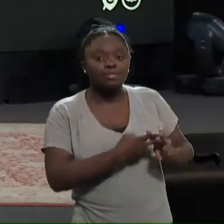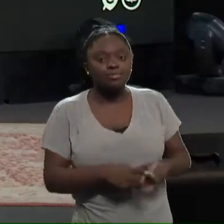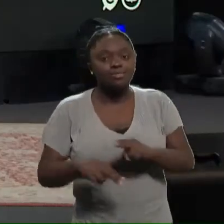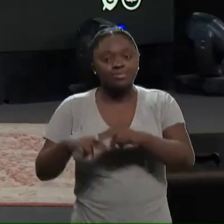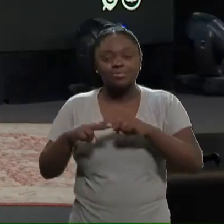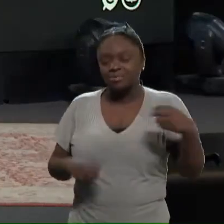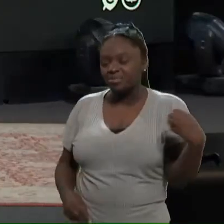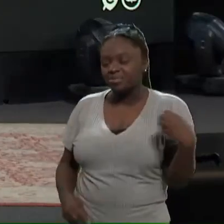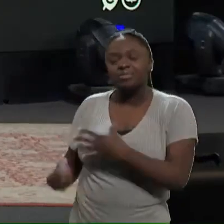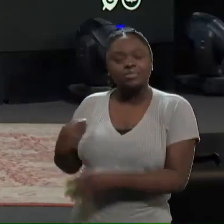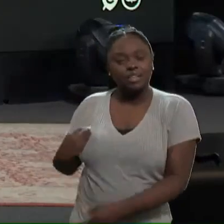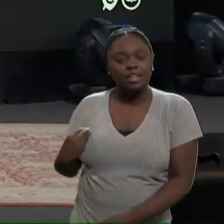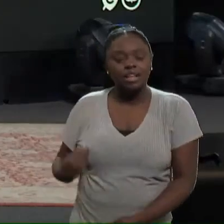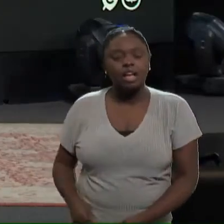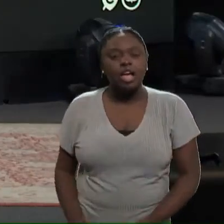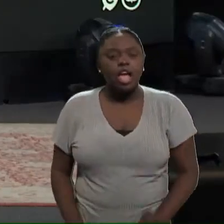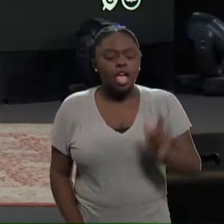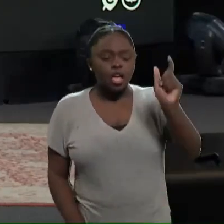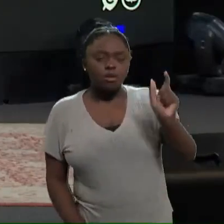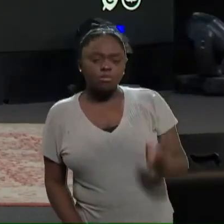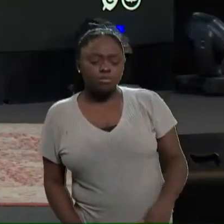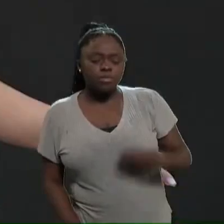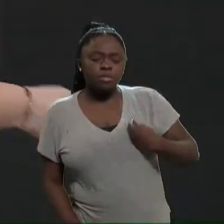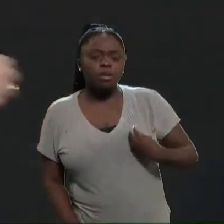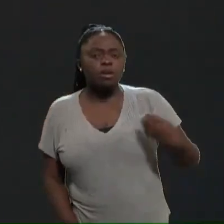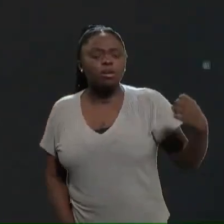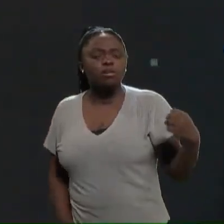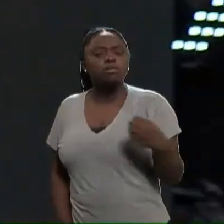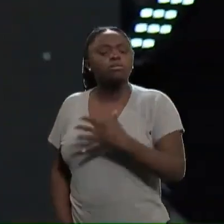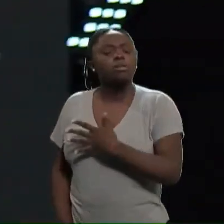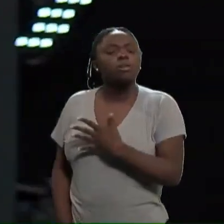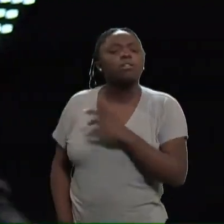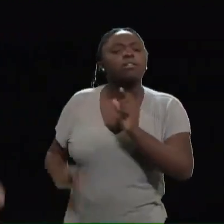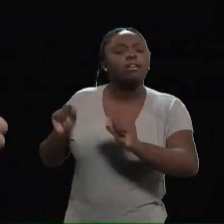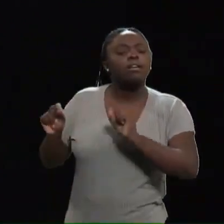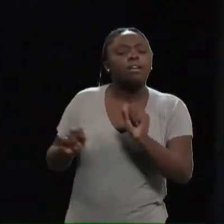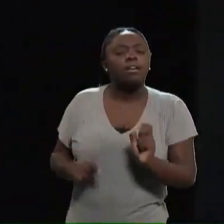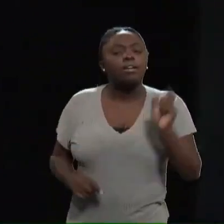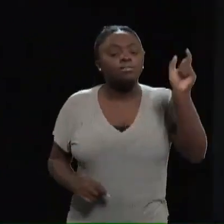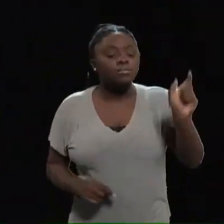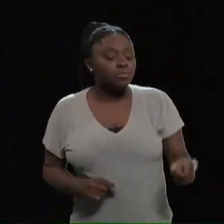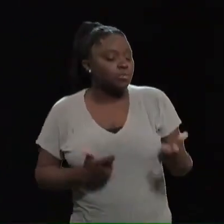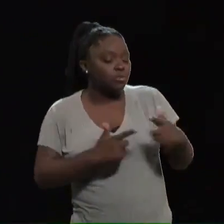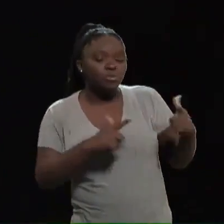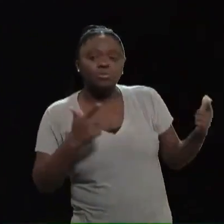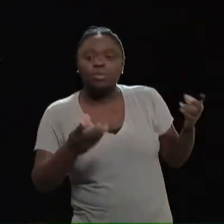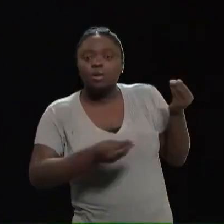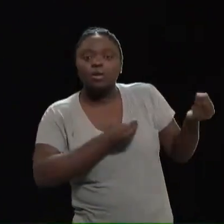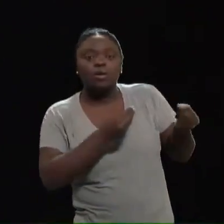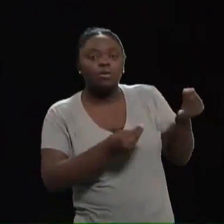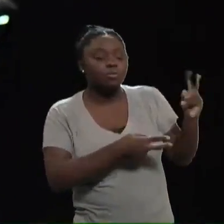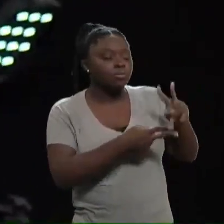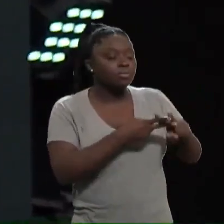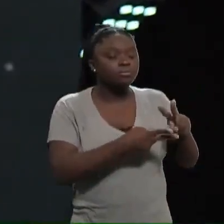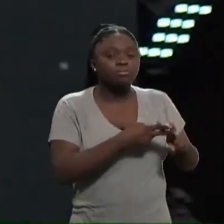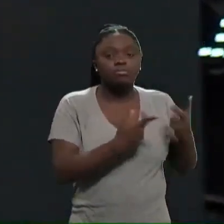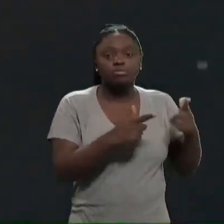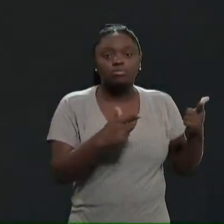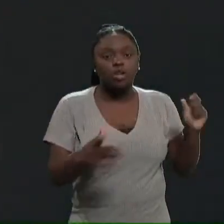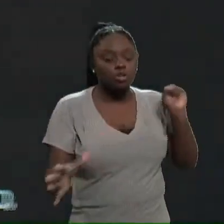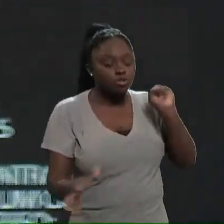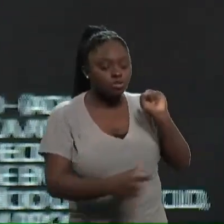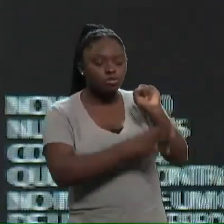Sabe quem vive o novo? Quem não tem aonde se ancorar. Sabe quem vive o novo? Quem não tem um porto seguro